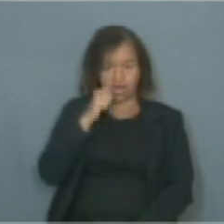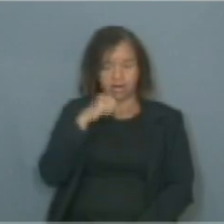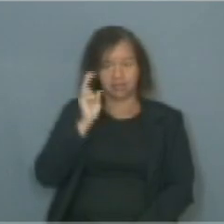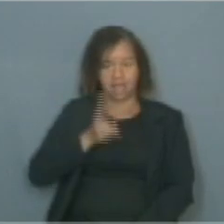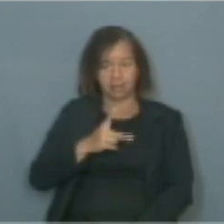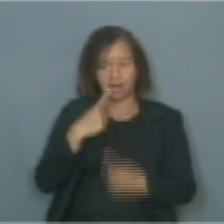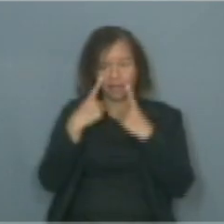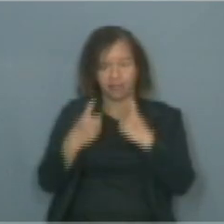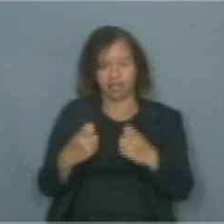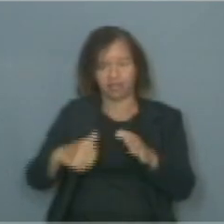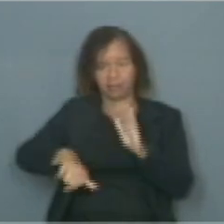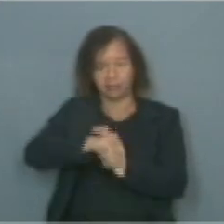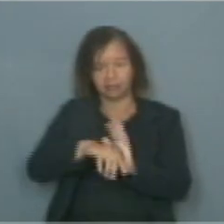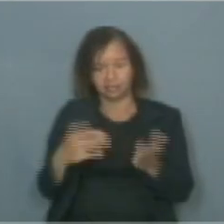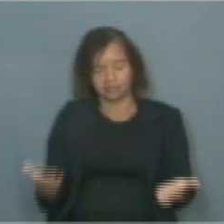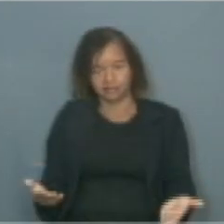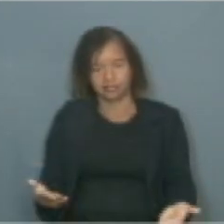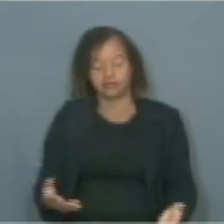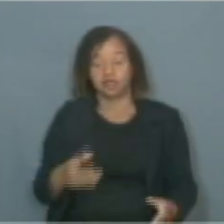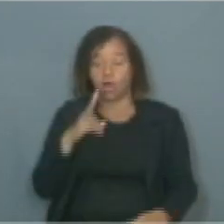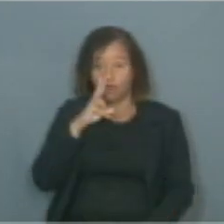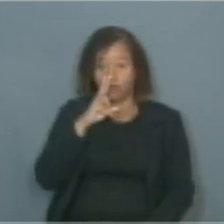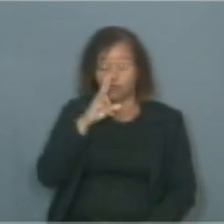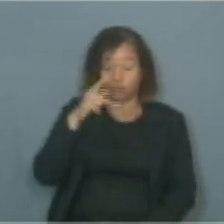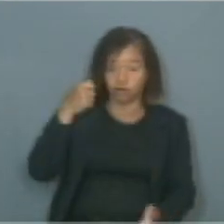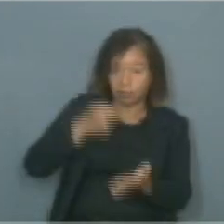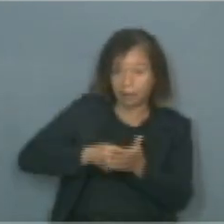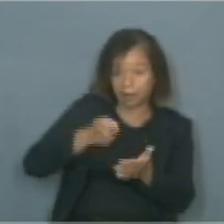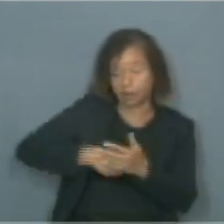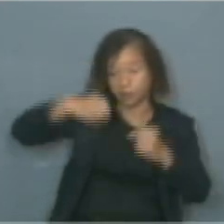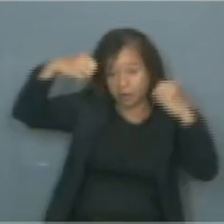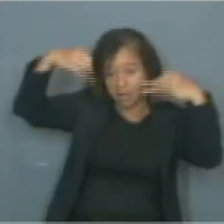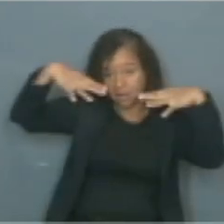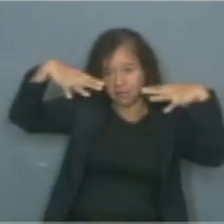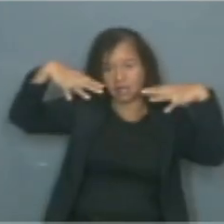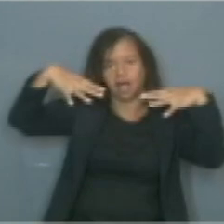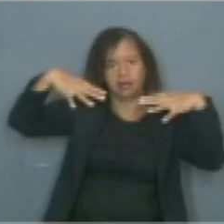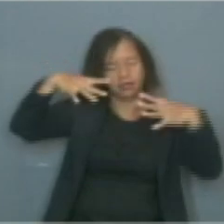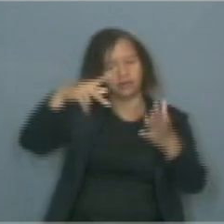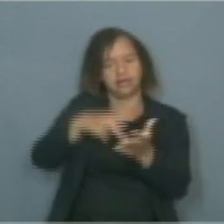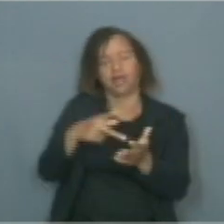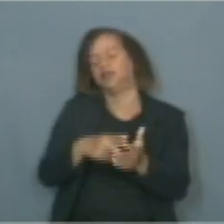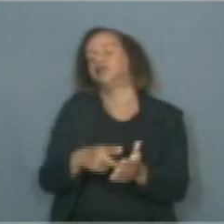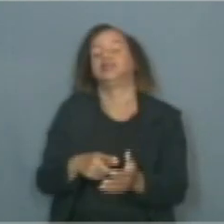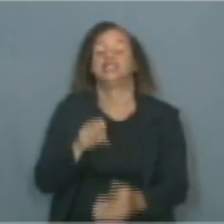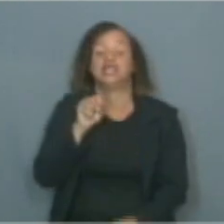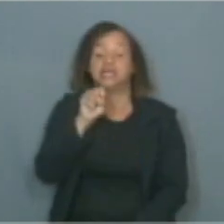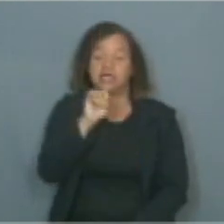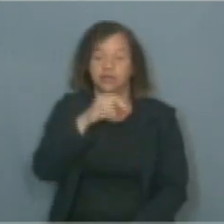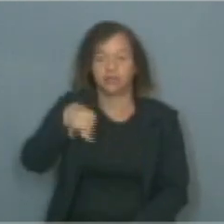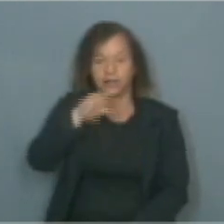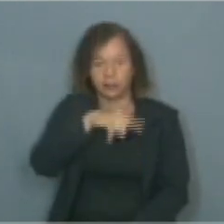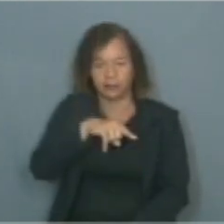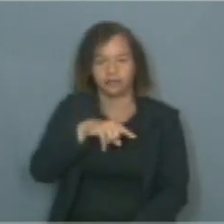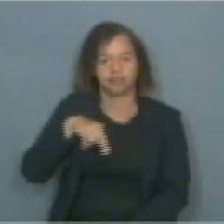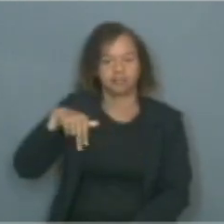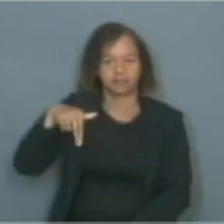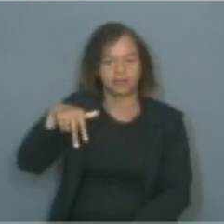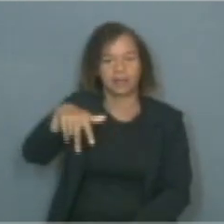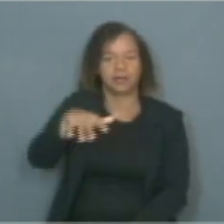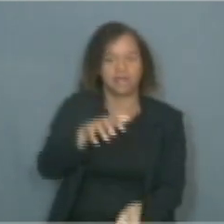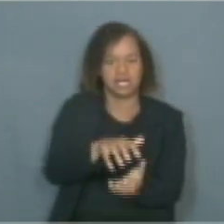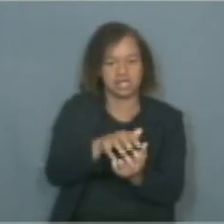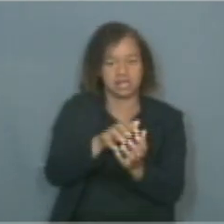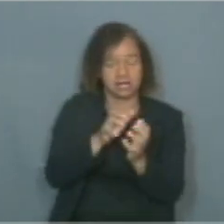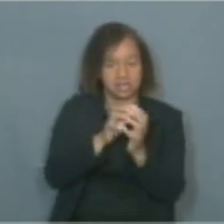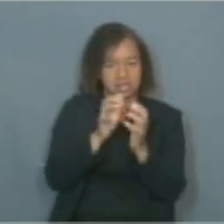lembrar que o reforço na iluminação em nossa cidade é uma realidade. Porque se os senhores andarem pelo Recife, vão